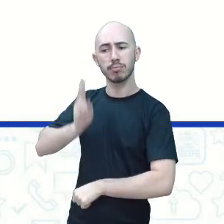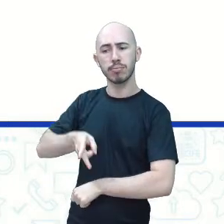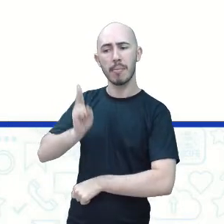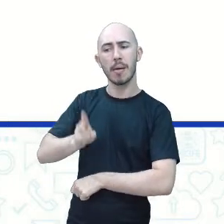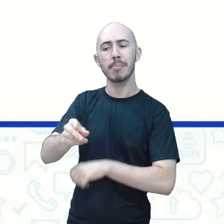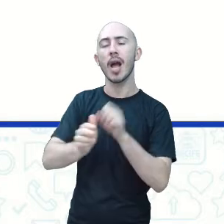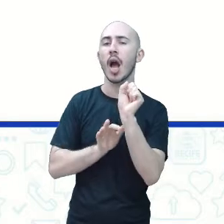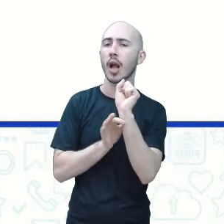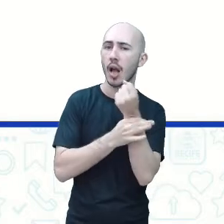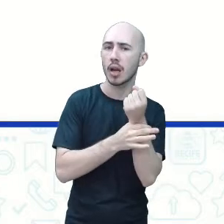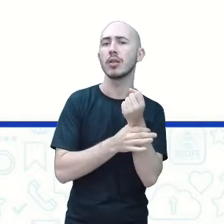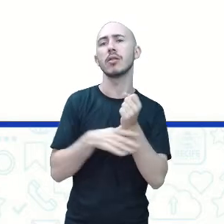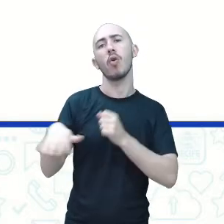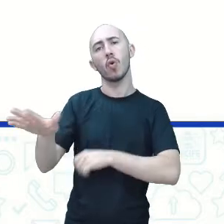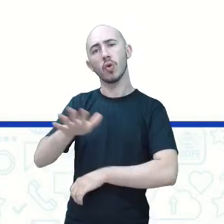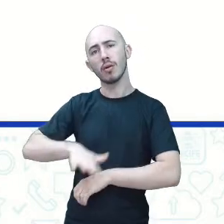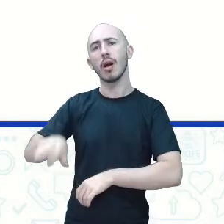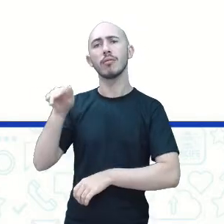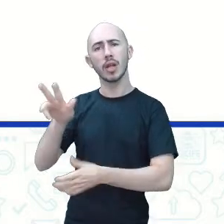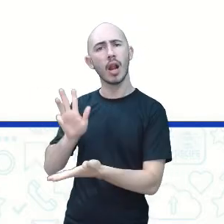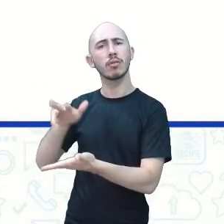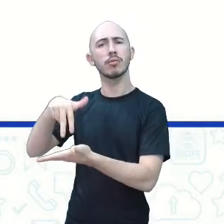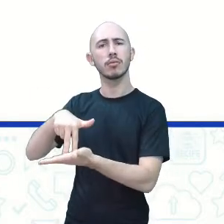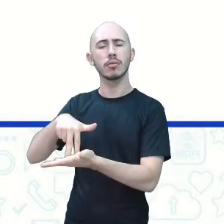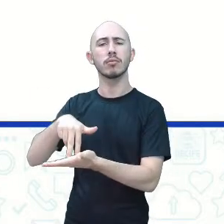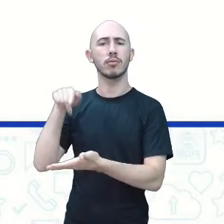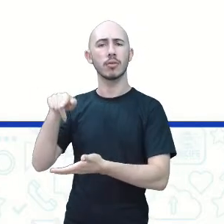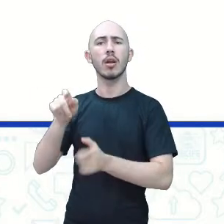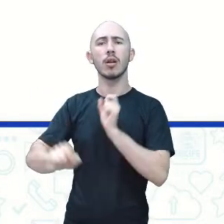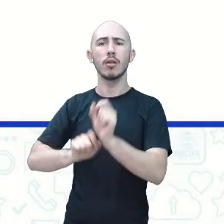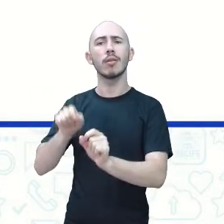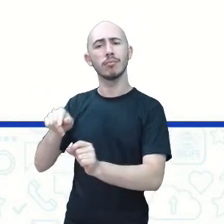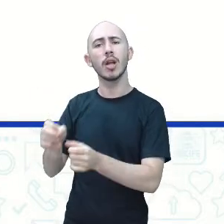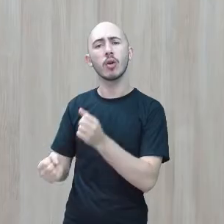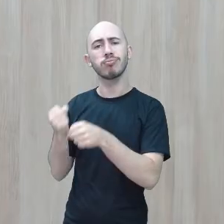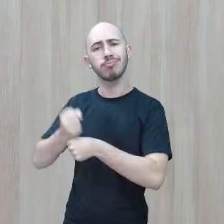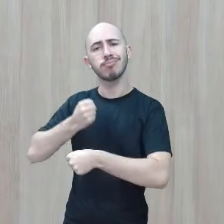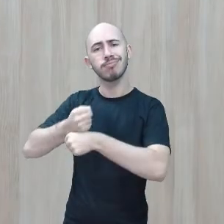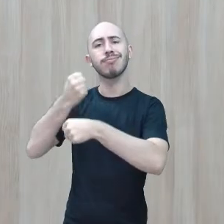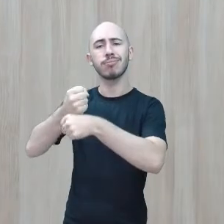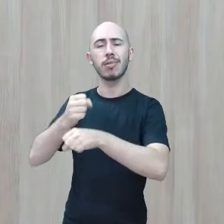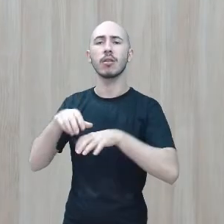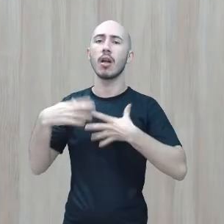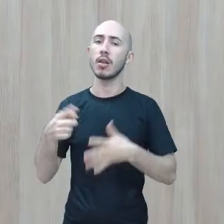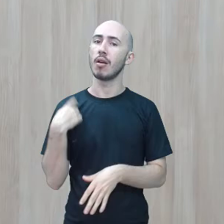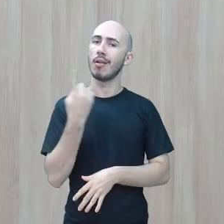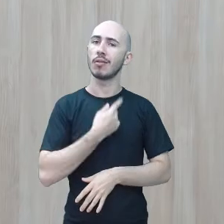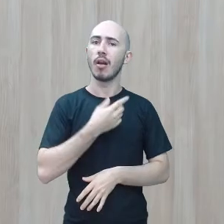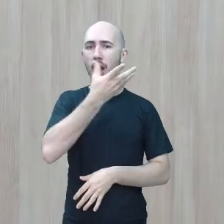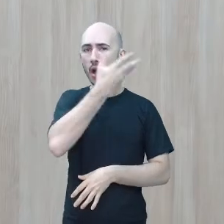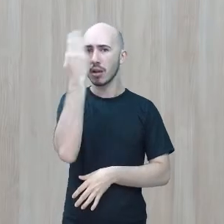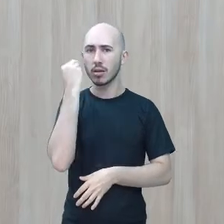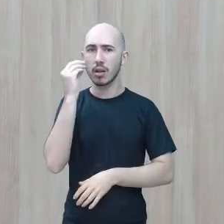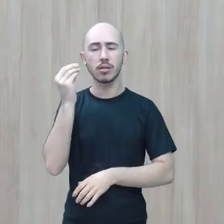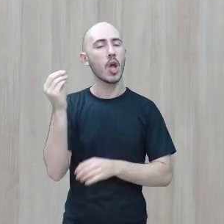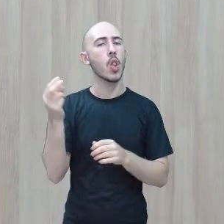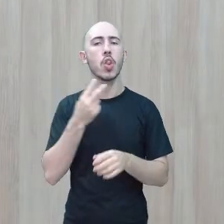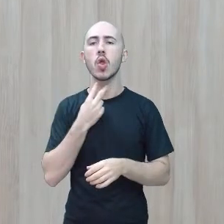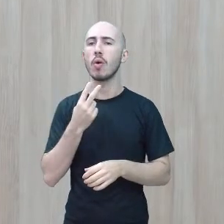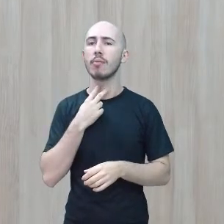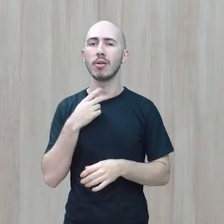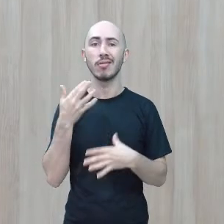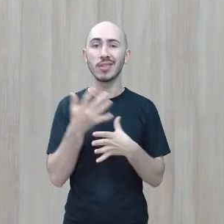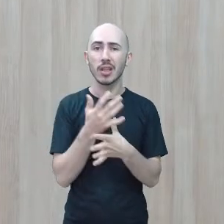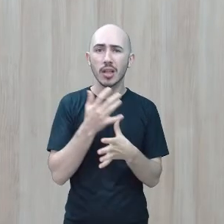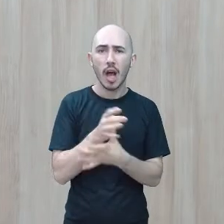nesses terrenos que elas ocupam e que por elas foram construídos. Então, a gente não pode esquecer, né, a cidade não só é